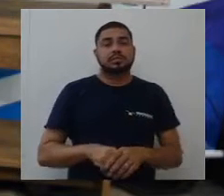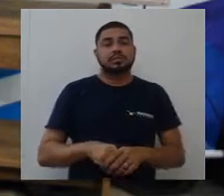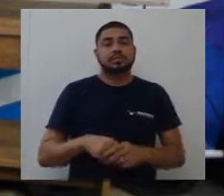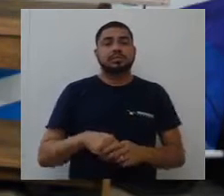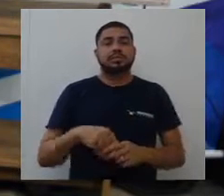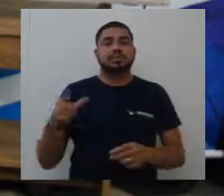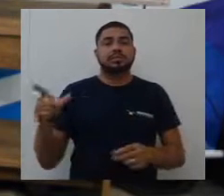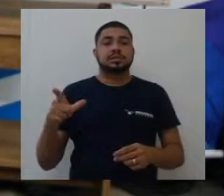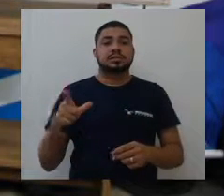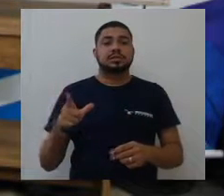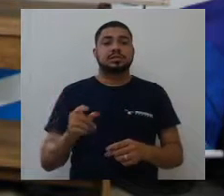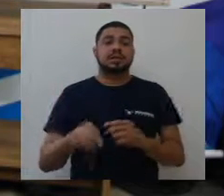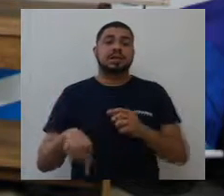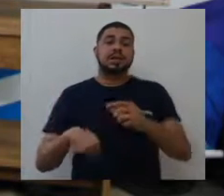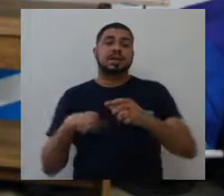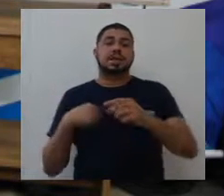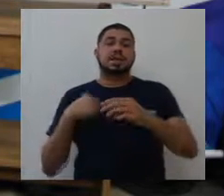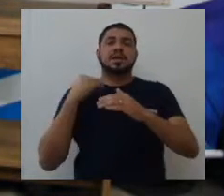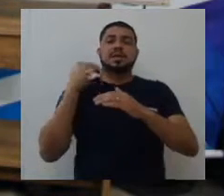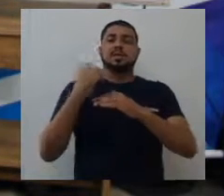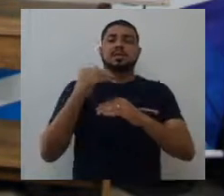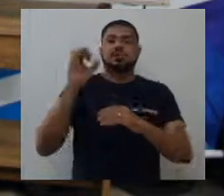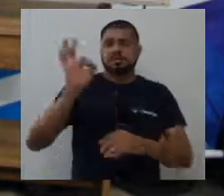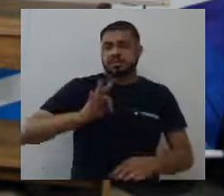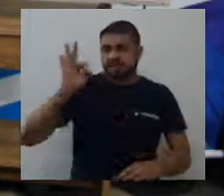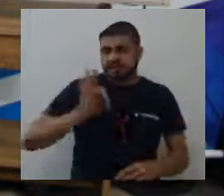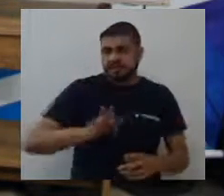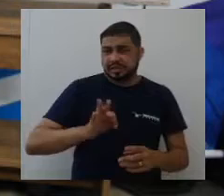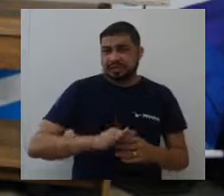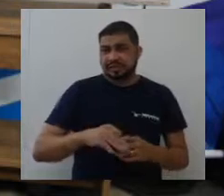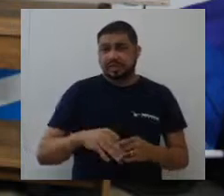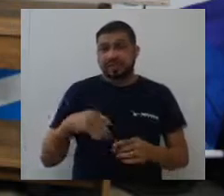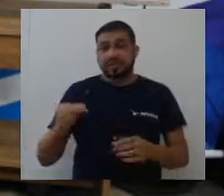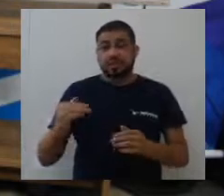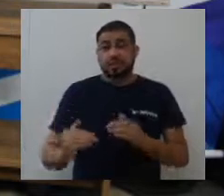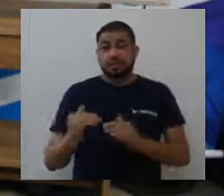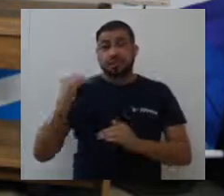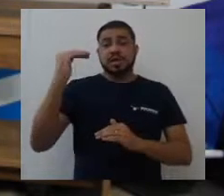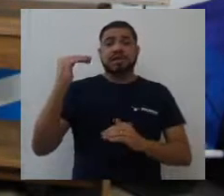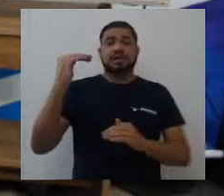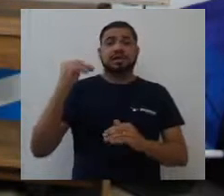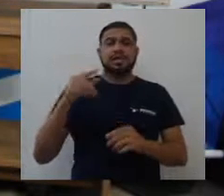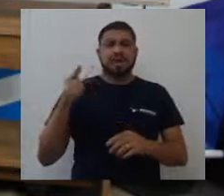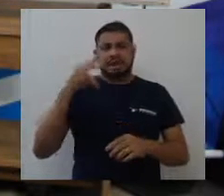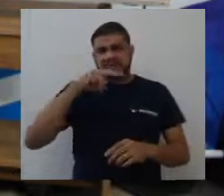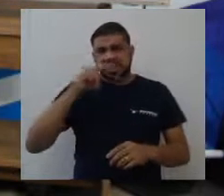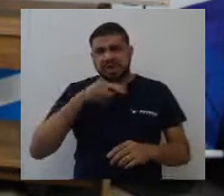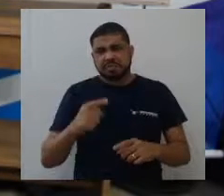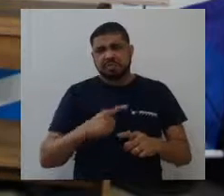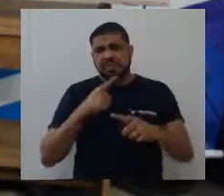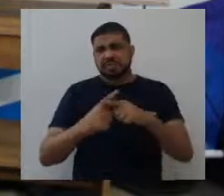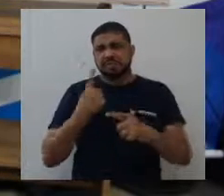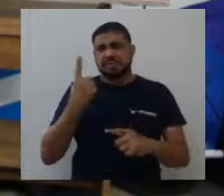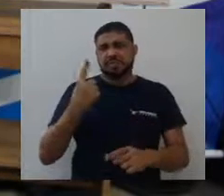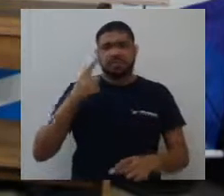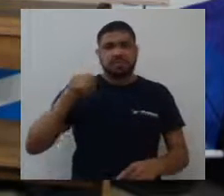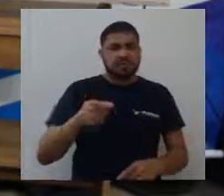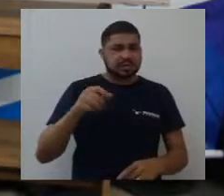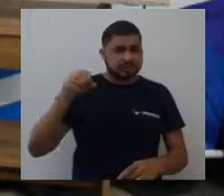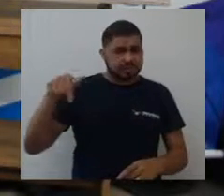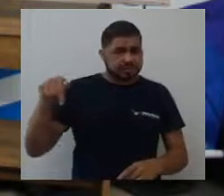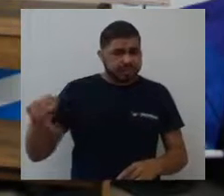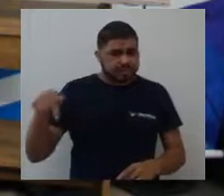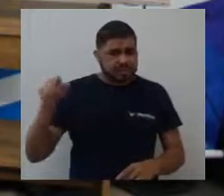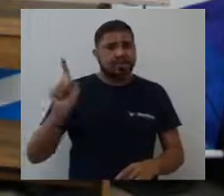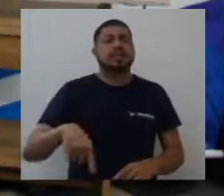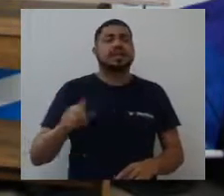Acréscimos percentuais. Então quer dizer que dar um aumento de 7% é o mesmo que multiplicar o preço por 1,07.